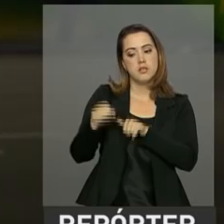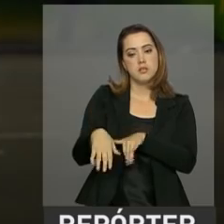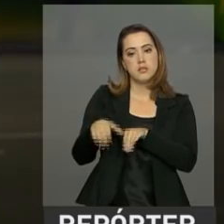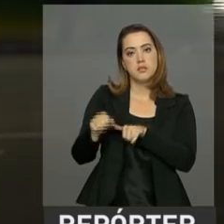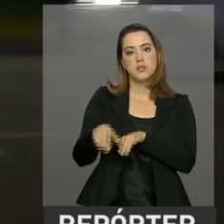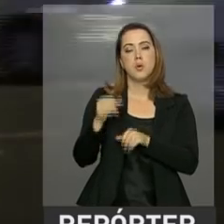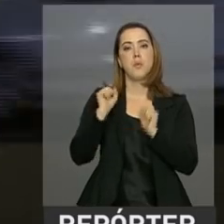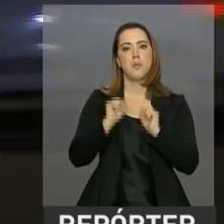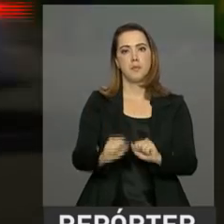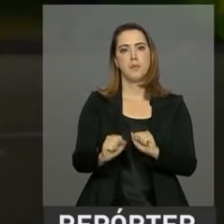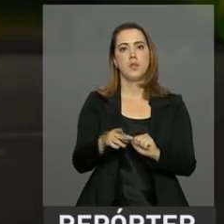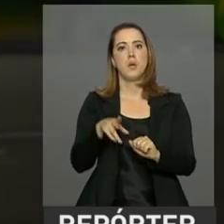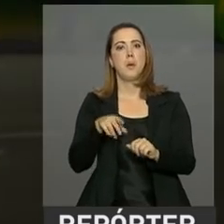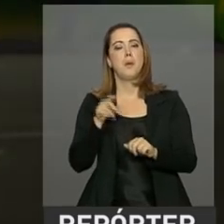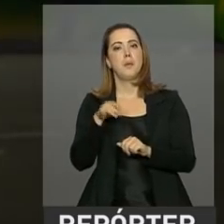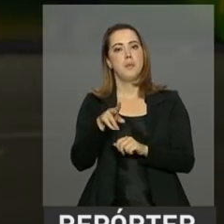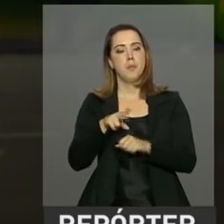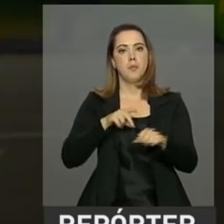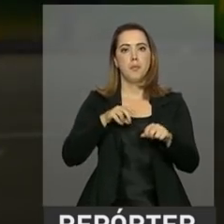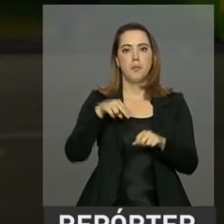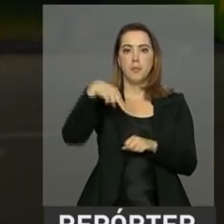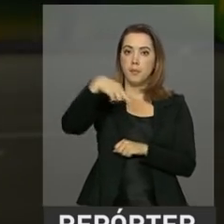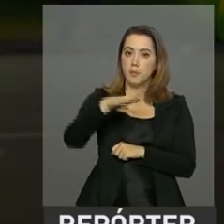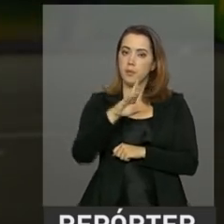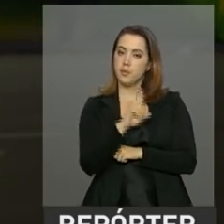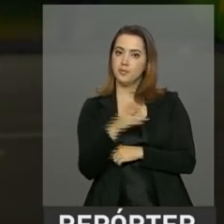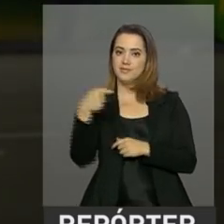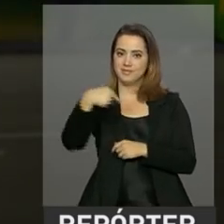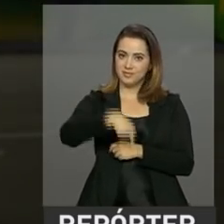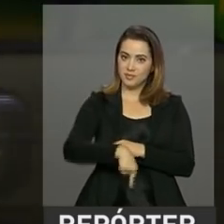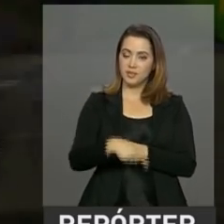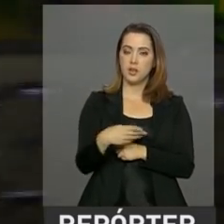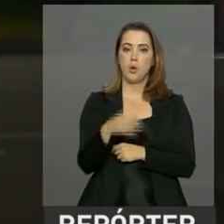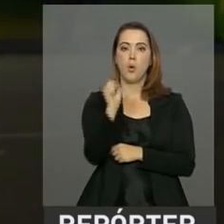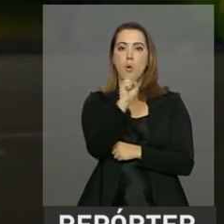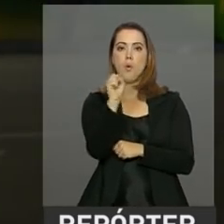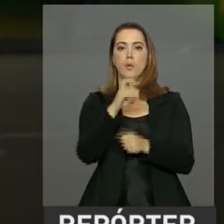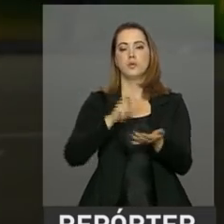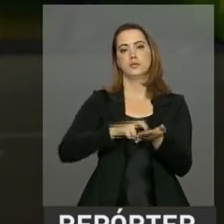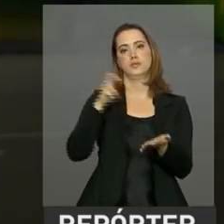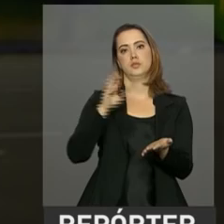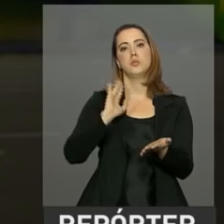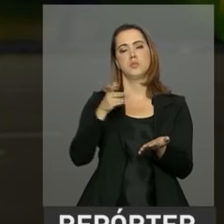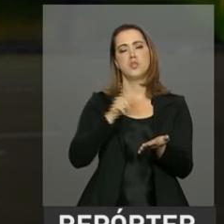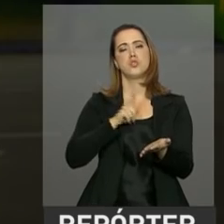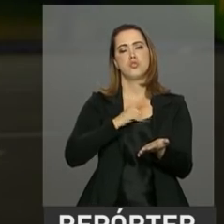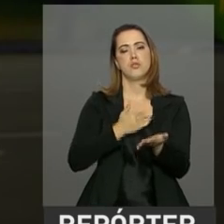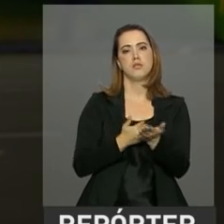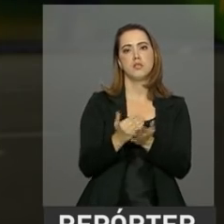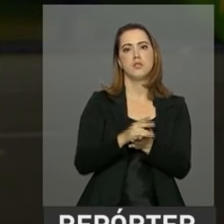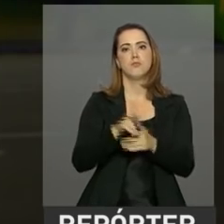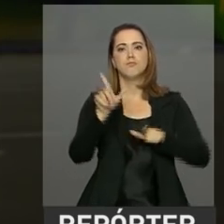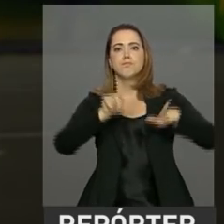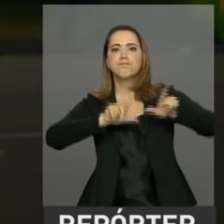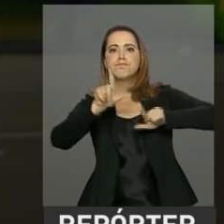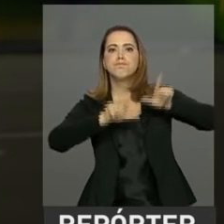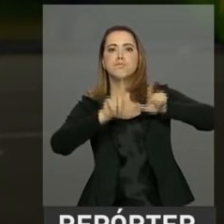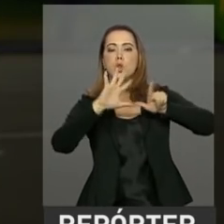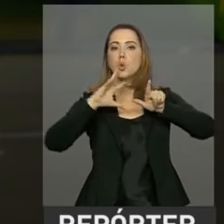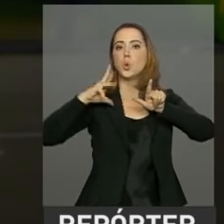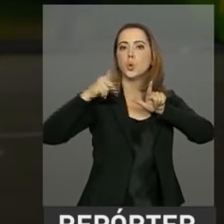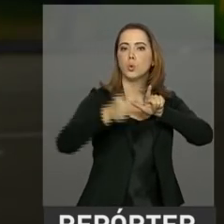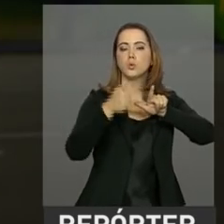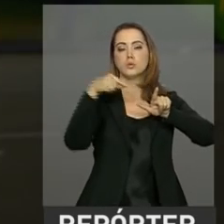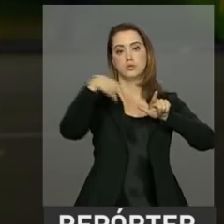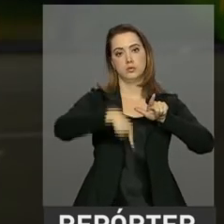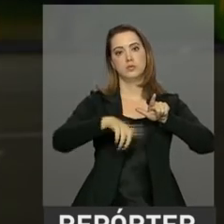setembro, pode se sintonizar na TV NBR a partir das 8 horas da manhã e acompanhar todo o desfile que